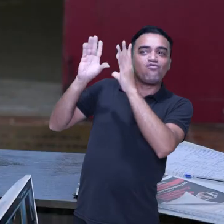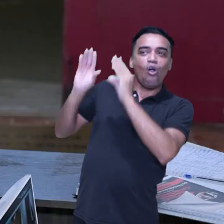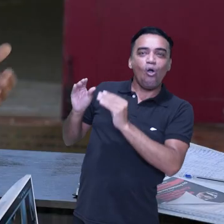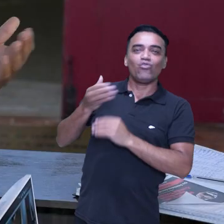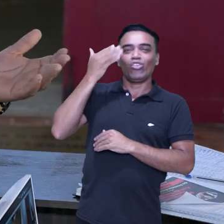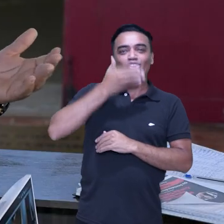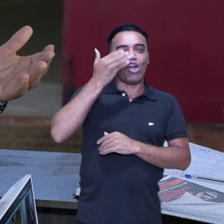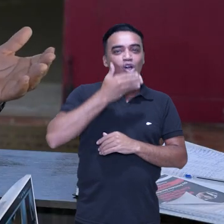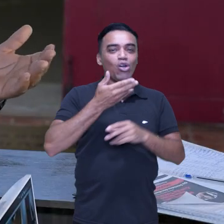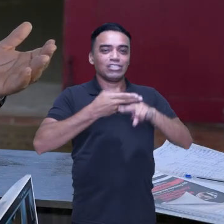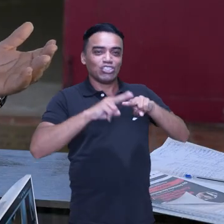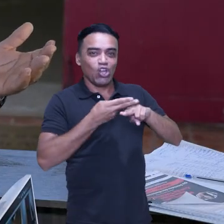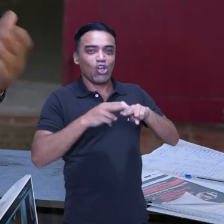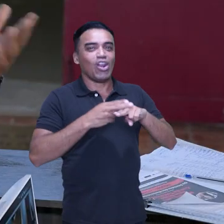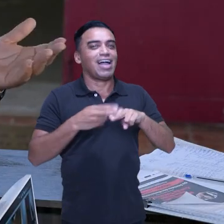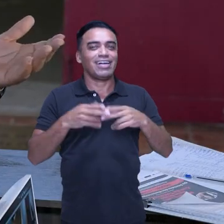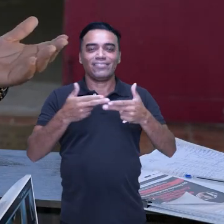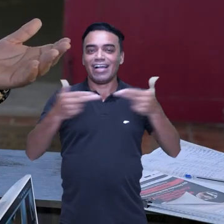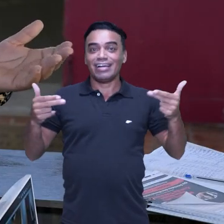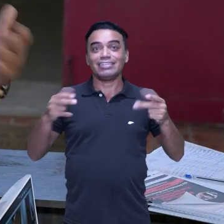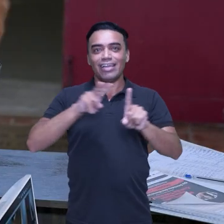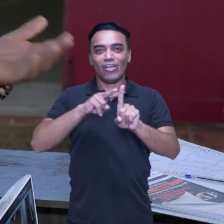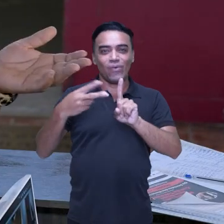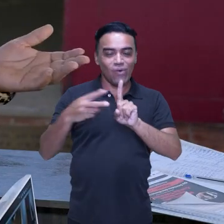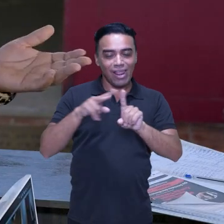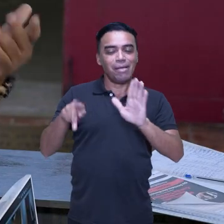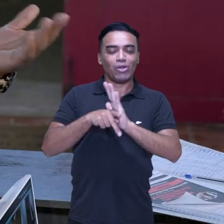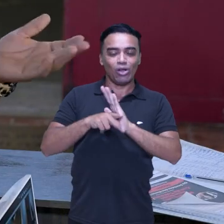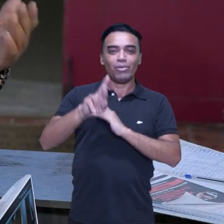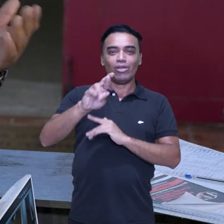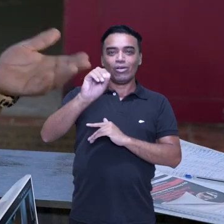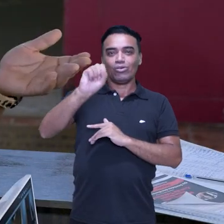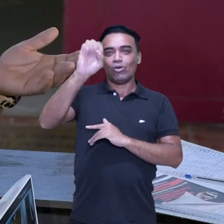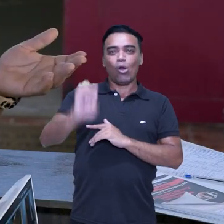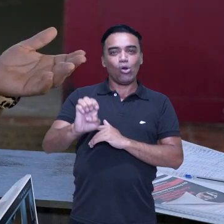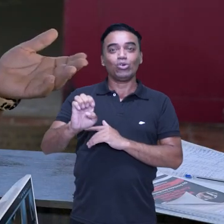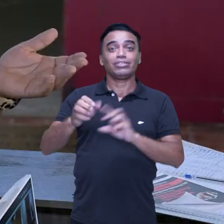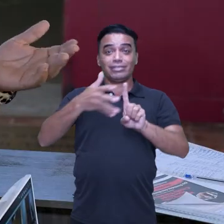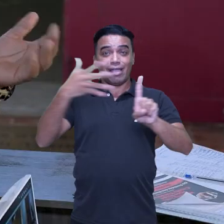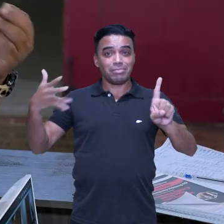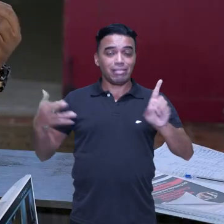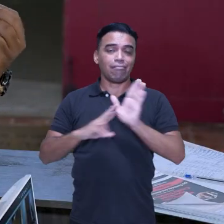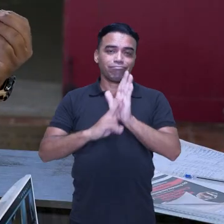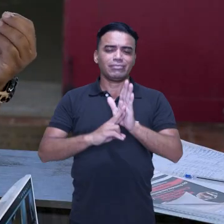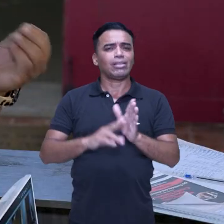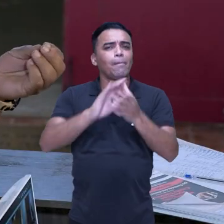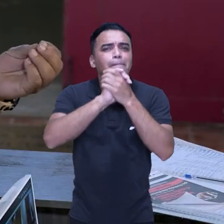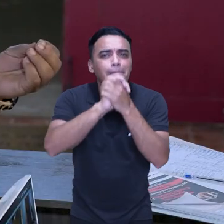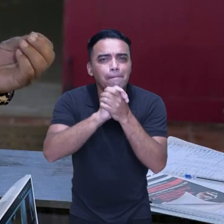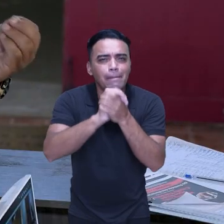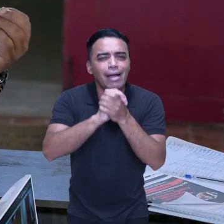lá do São Domingos, ver todo mundo, é o olhar da Rose, né, o LGBTQIA+, representado. Então, Rose, parabéns pelo